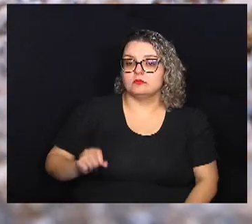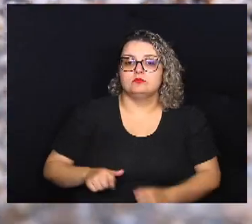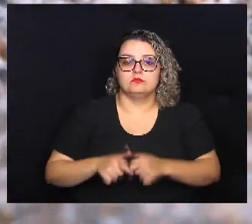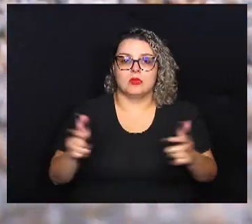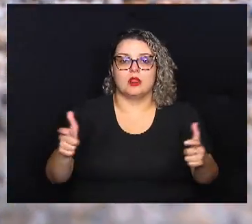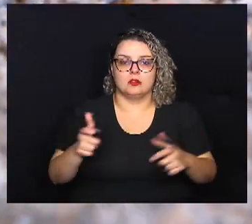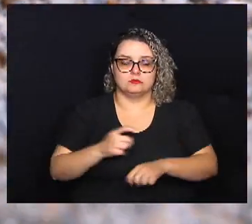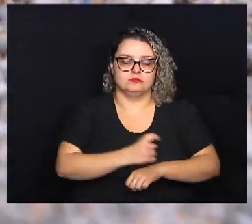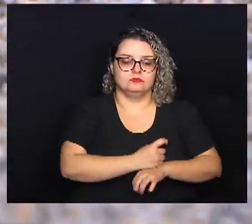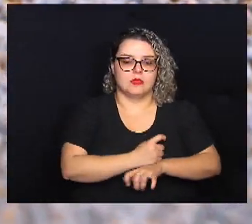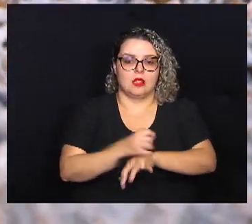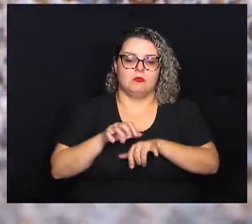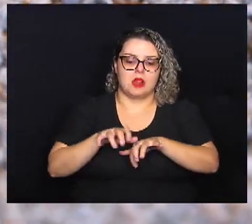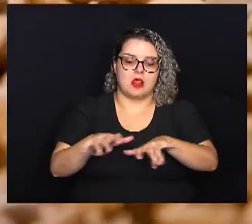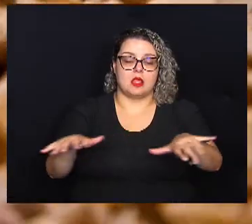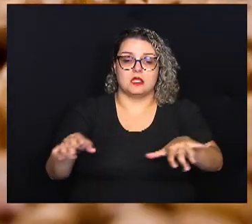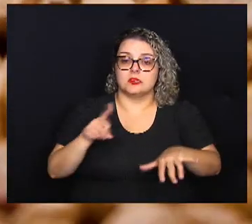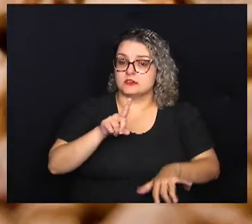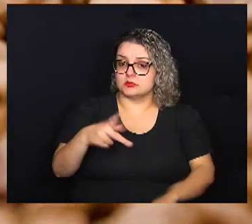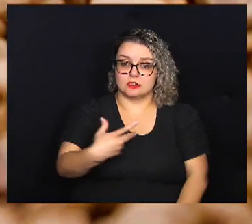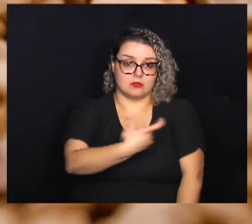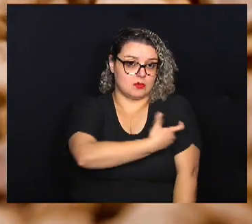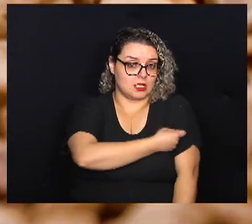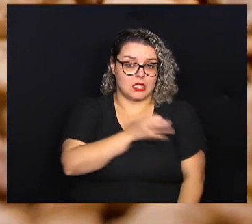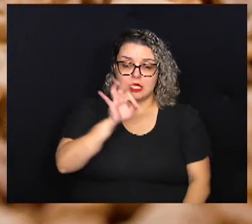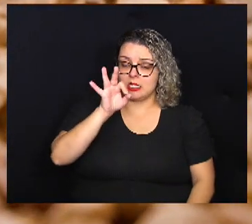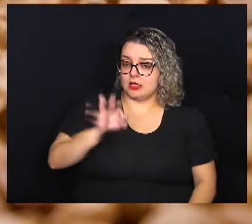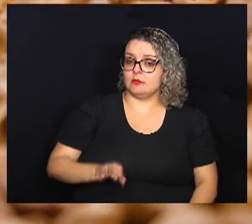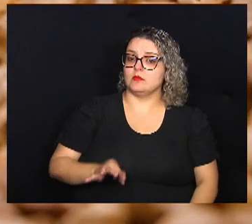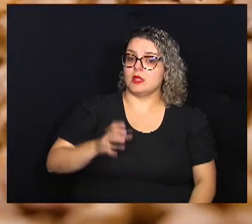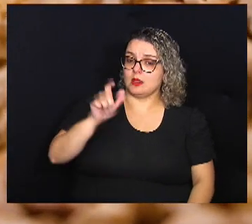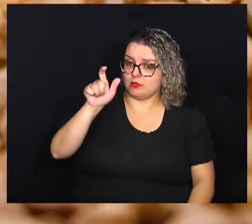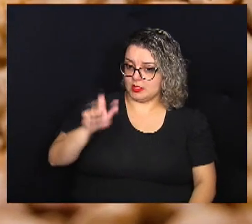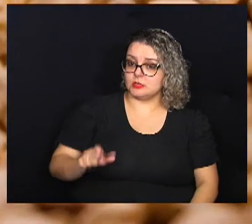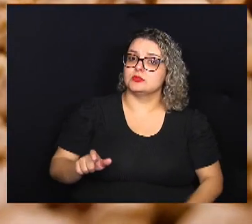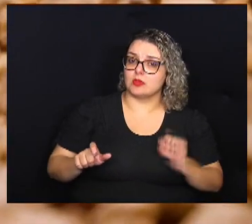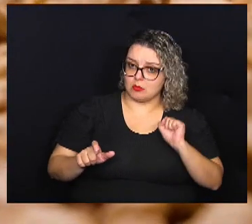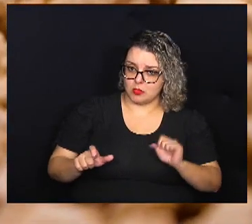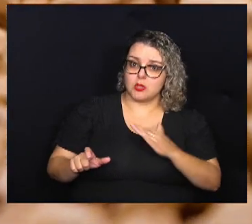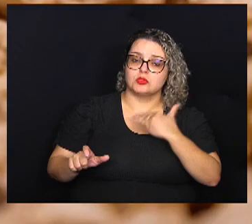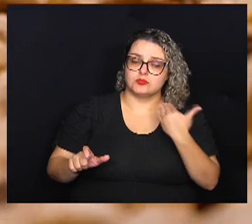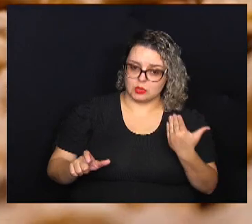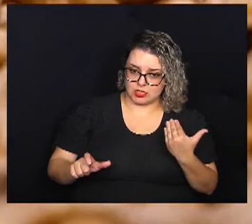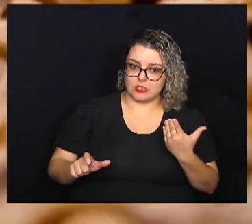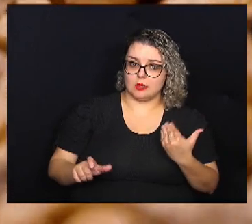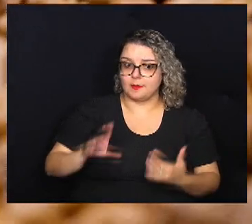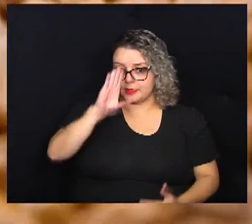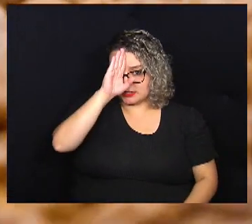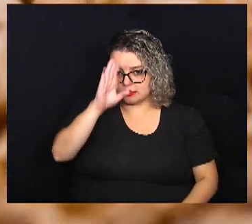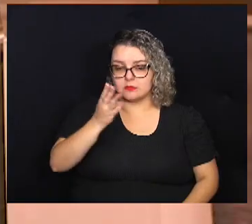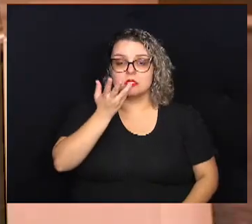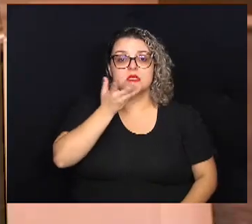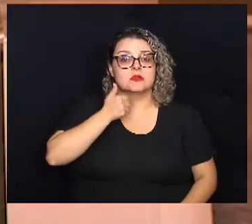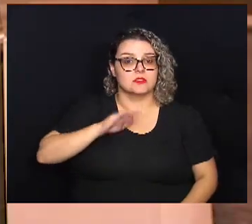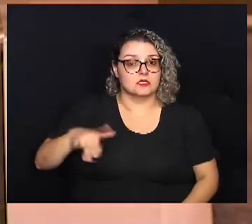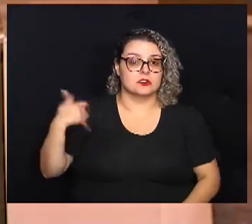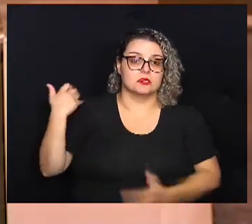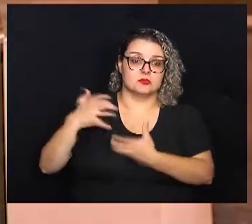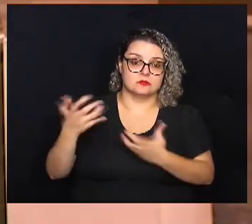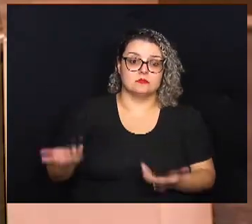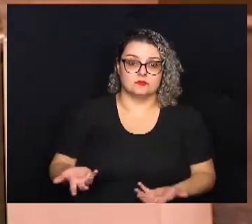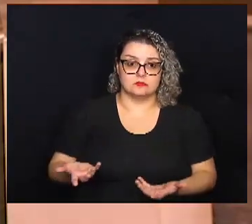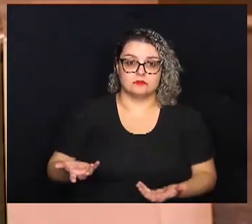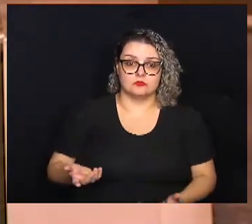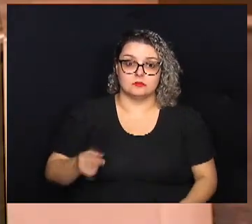se não medicada rapidamente, a pessoa pode perder a vida, sobretudo crianças e idosos. E ele é